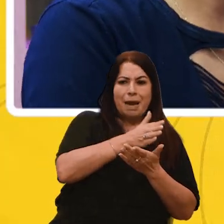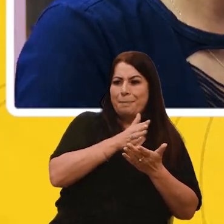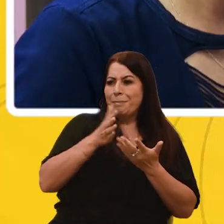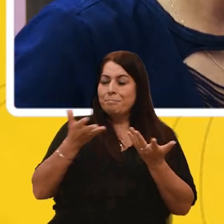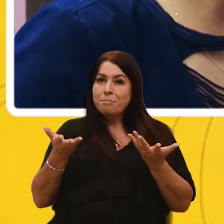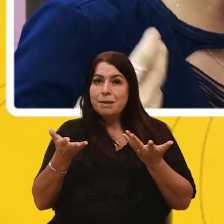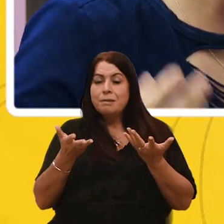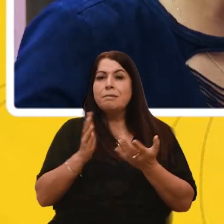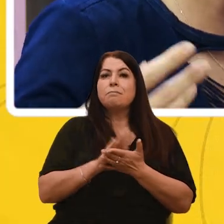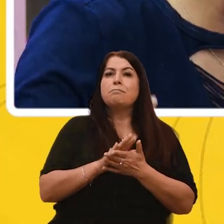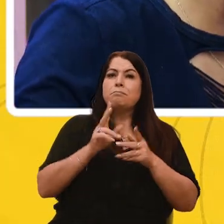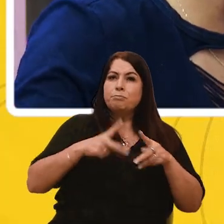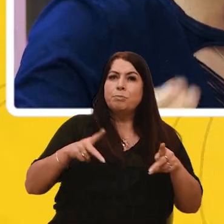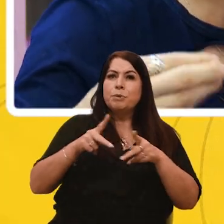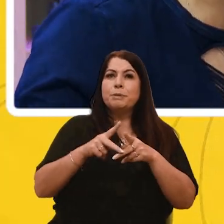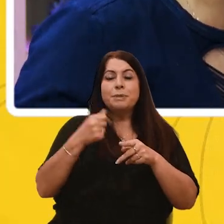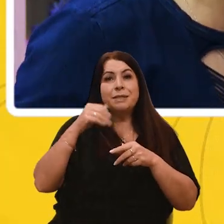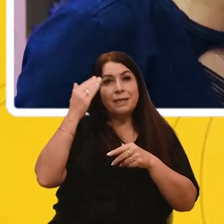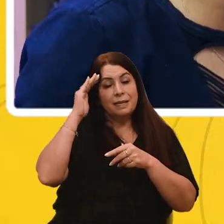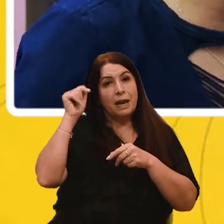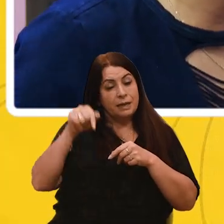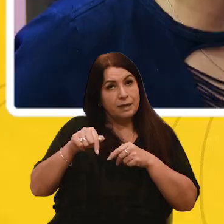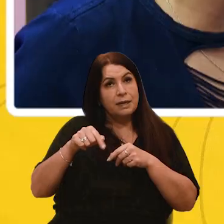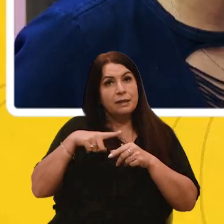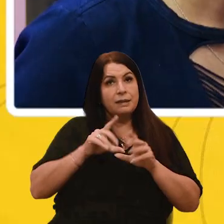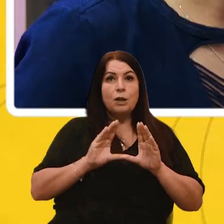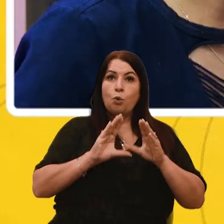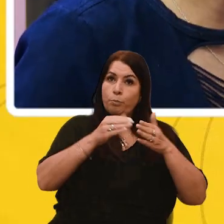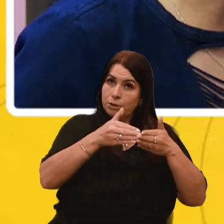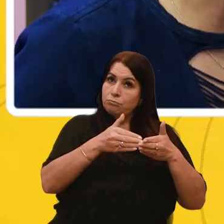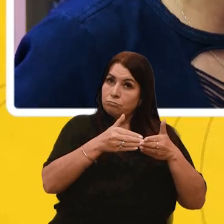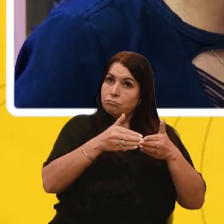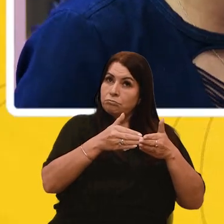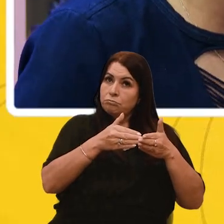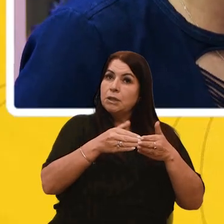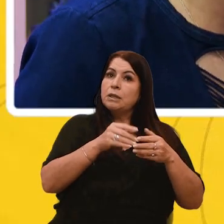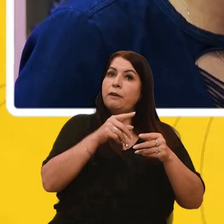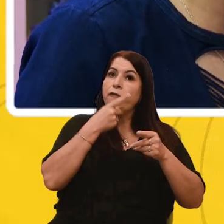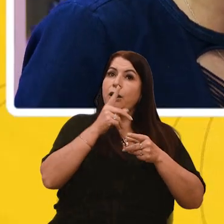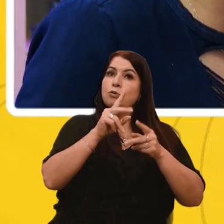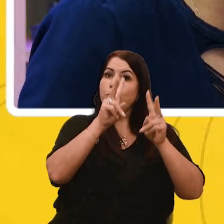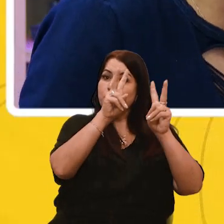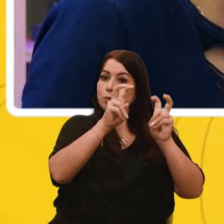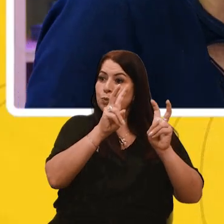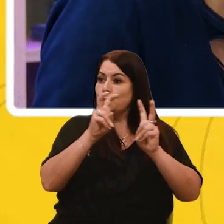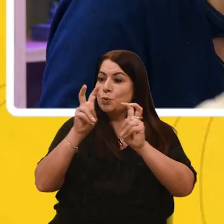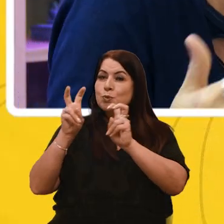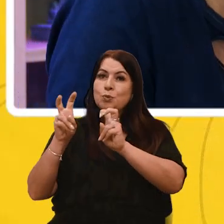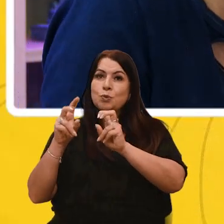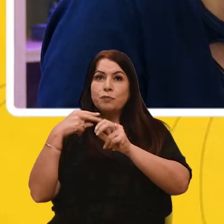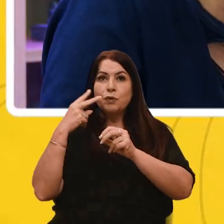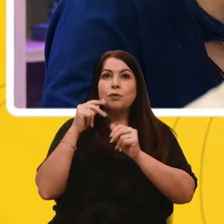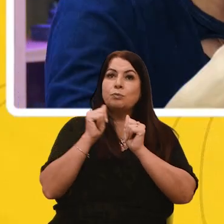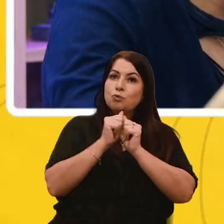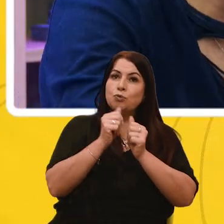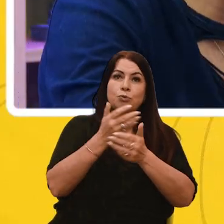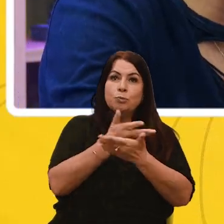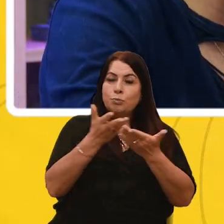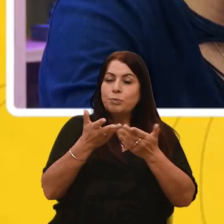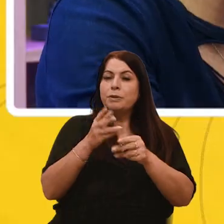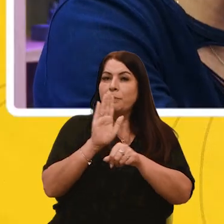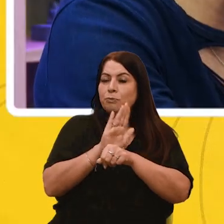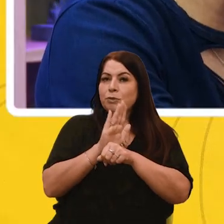ir, a população precisa entender que aqui tem comissões que elas tratam sobre esse assunto e que os vereadores estão ali disponíveis.